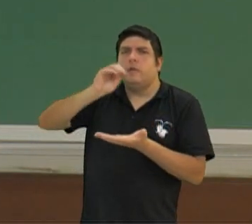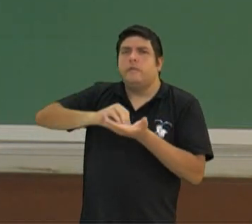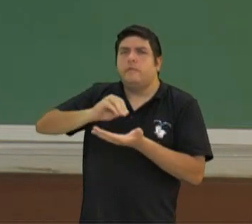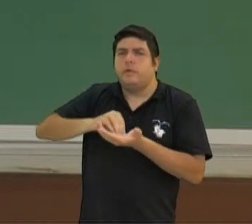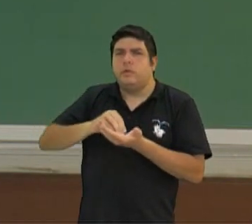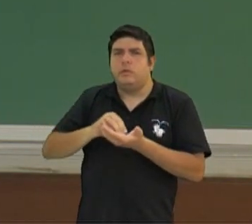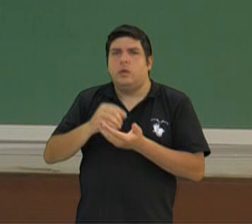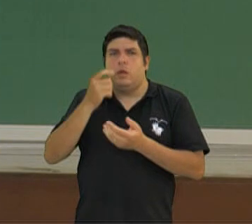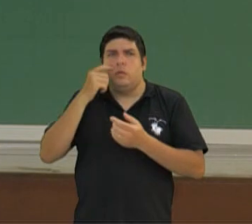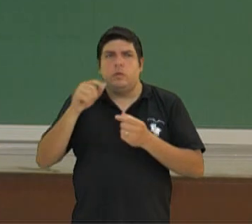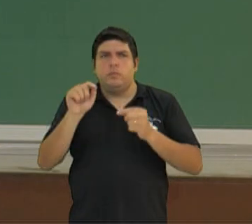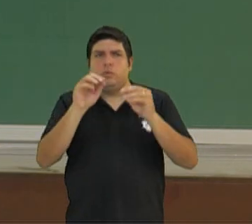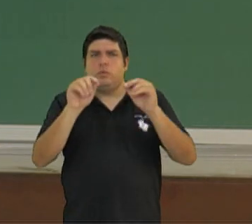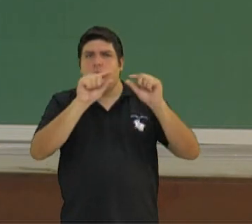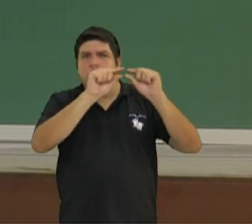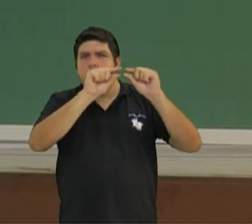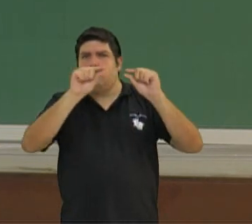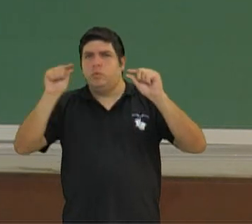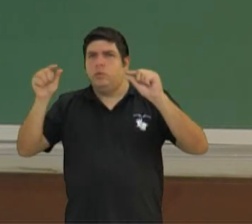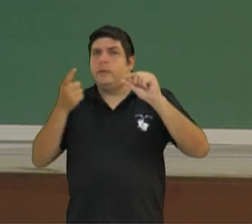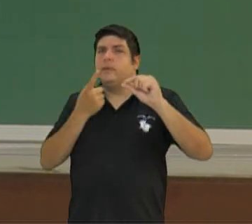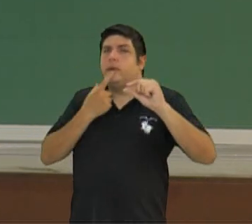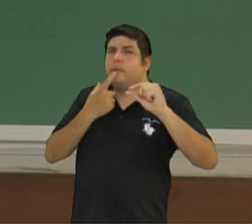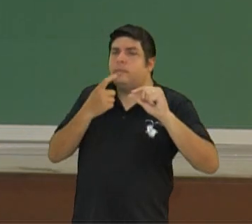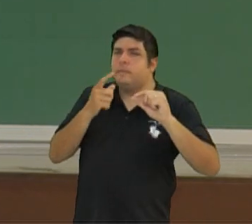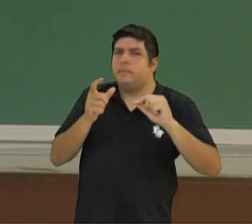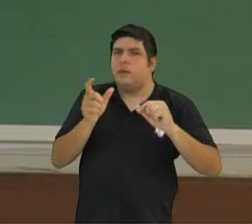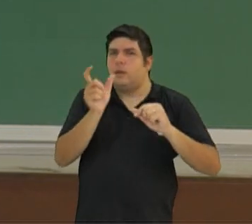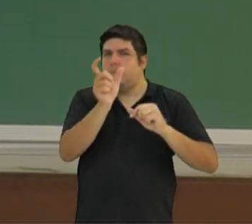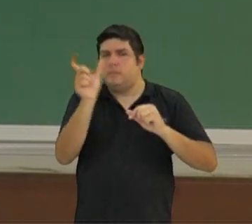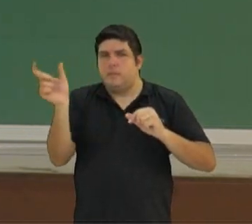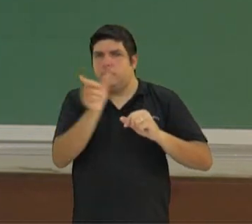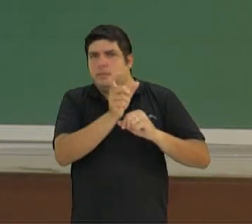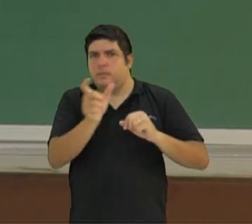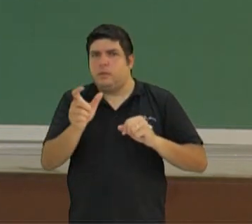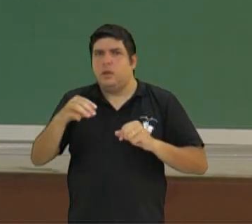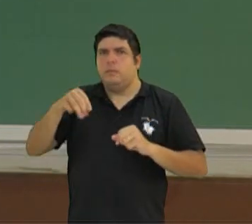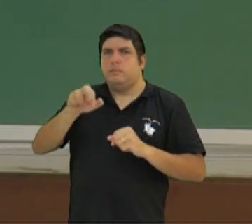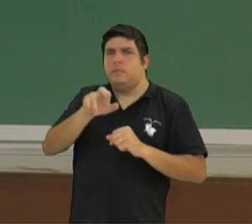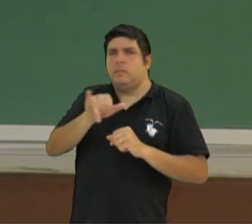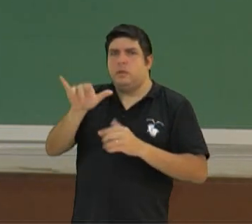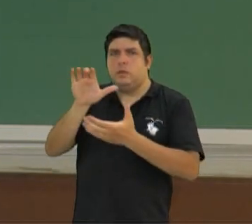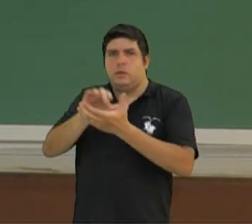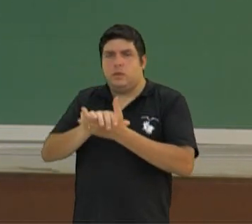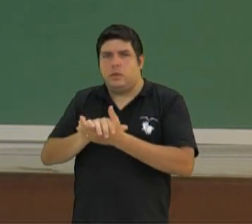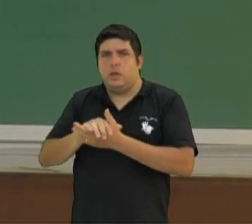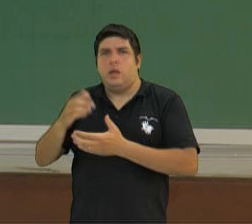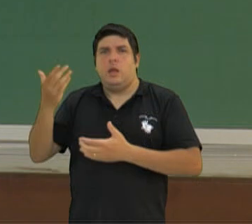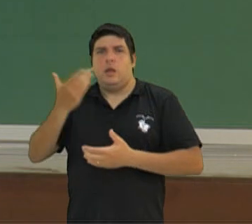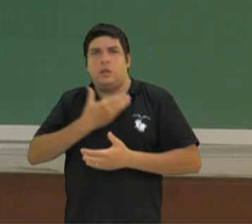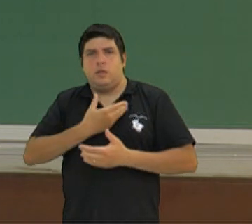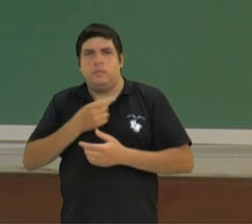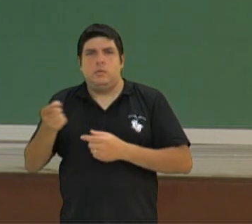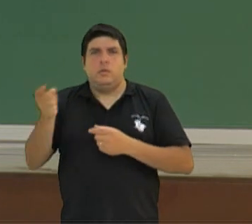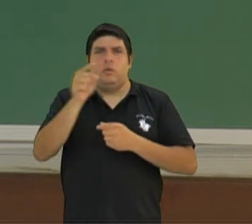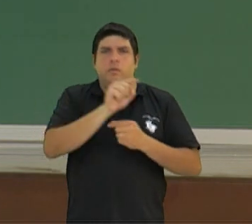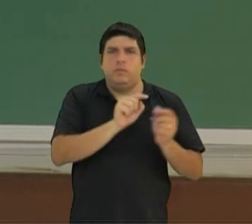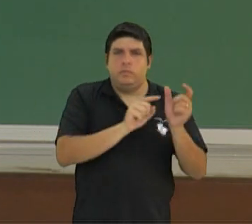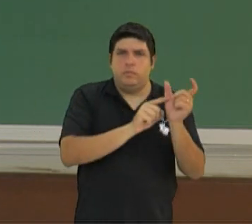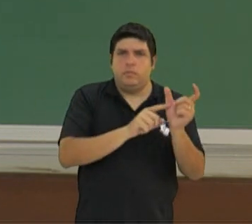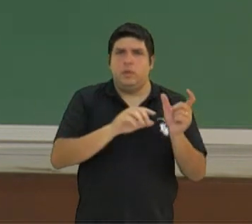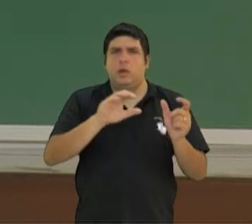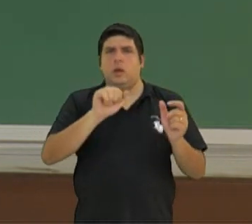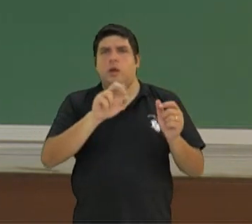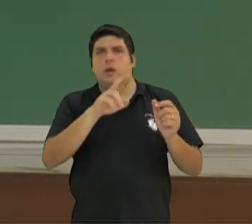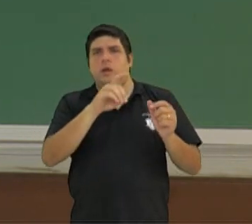significa se casar, friends, sabemos que significa amigos, cards, ó, que apareceu ali no exercício